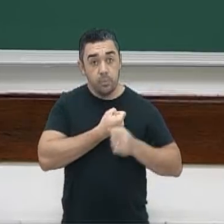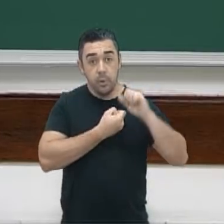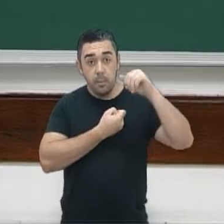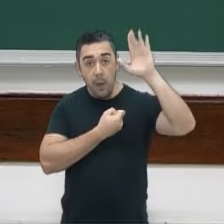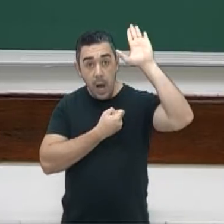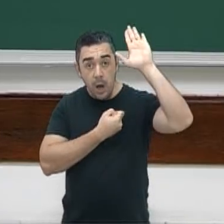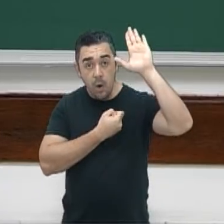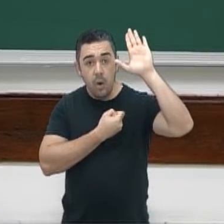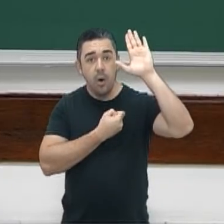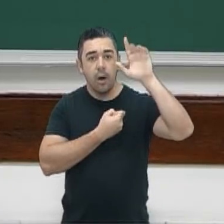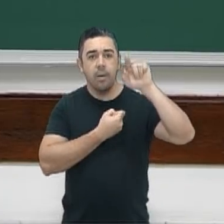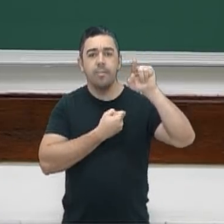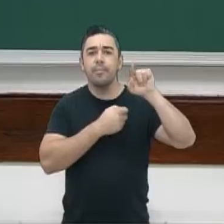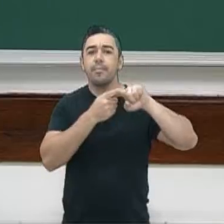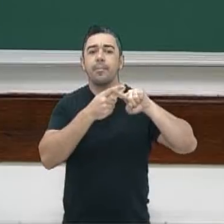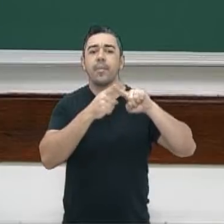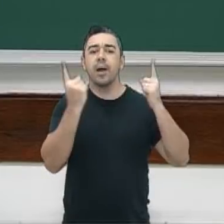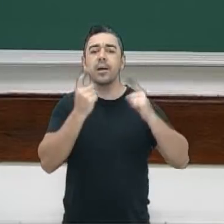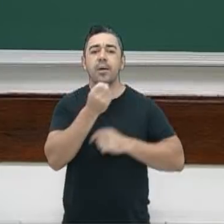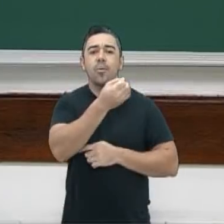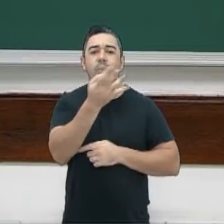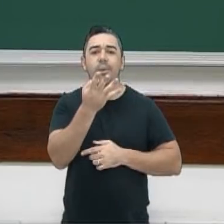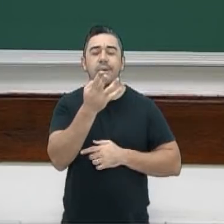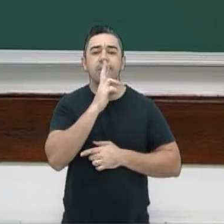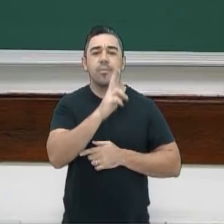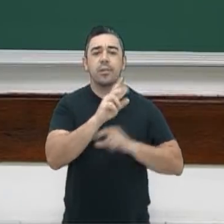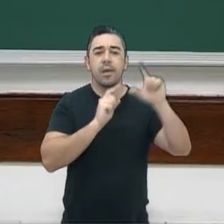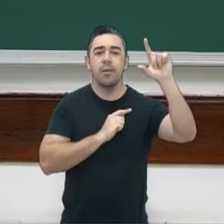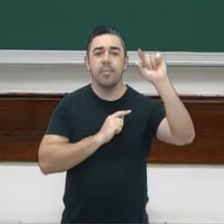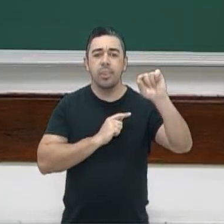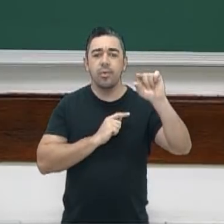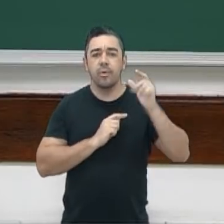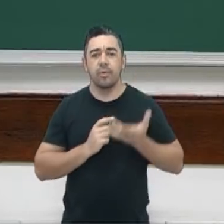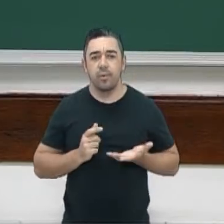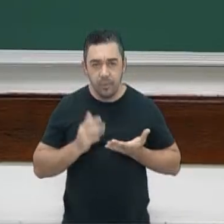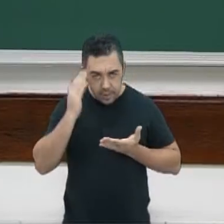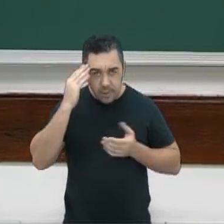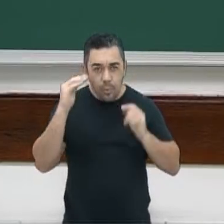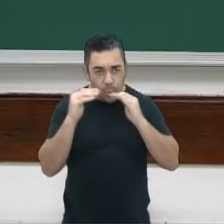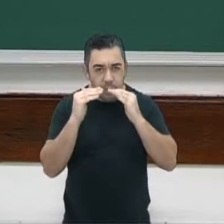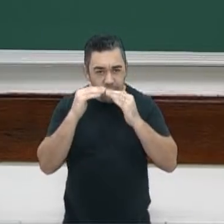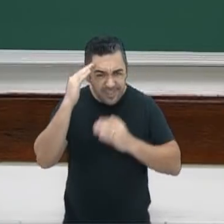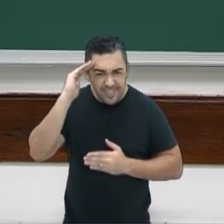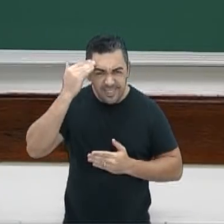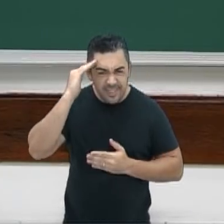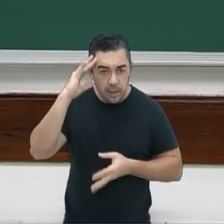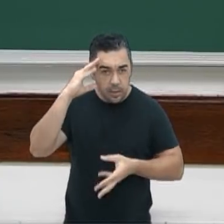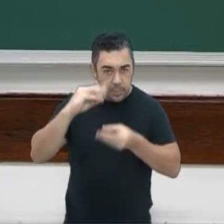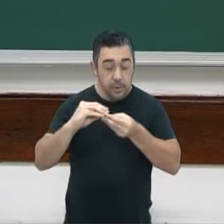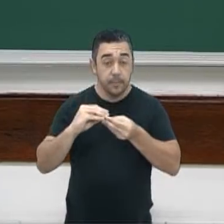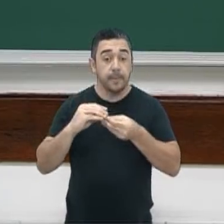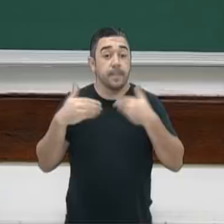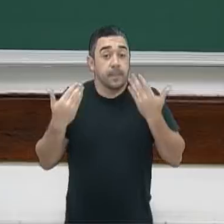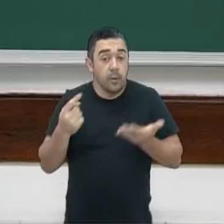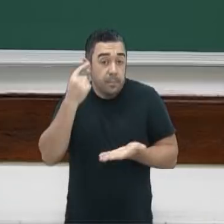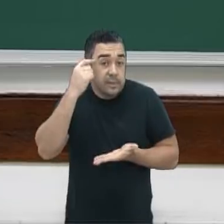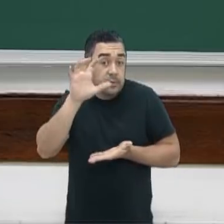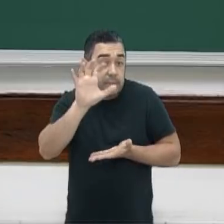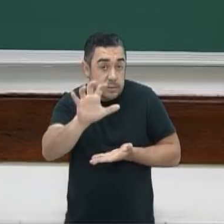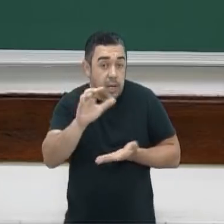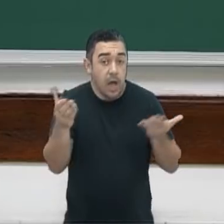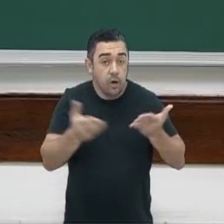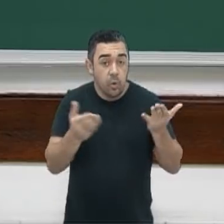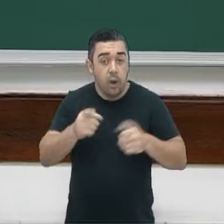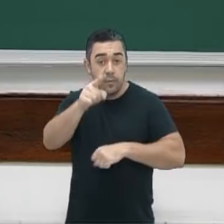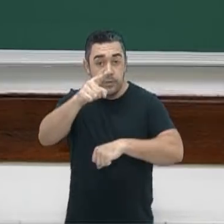maiores, mas a quantidade é menor. Combinado? Muito bem. Pensando desse jeito, a prof